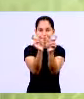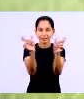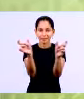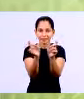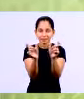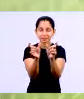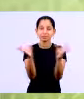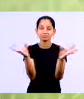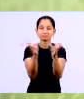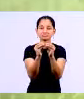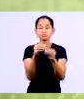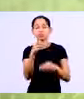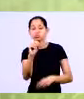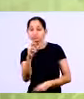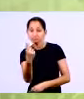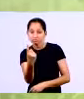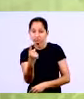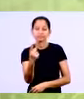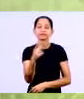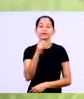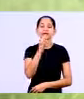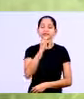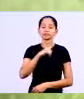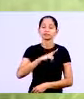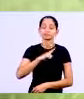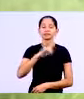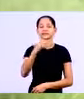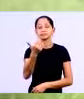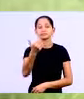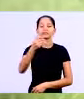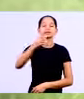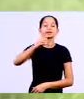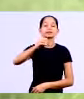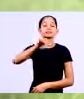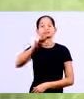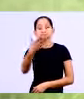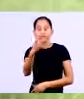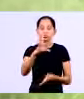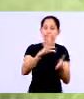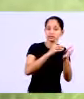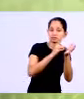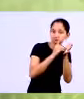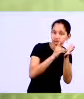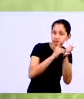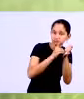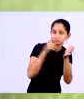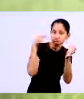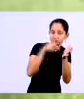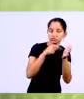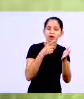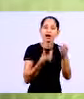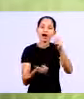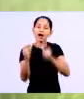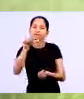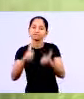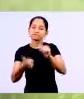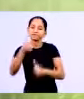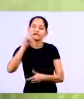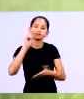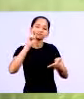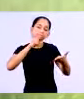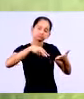eu sempre repito isso. De 10 dicionários que eu fiz uma análise